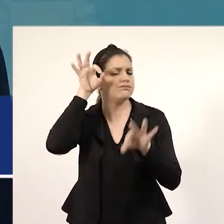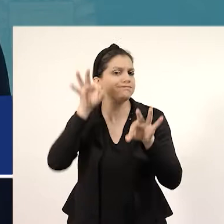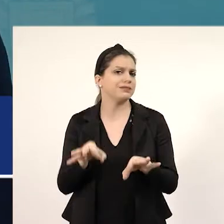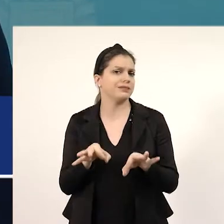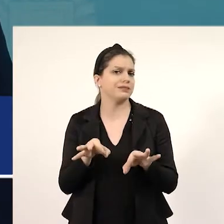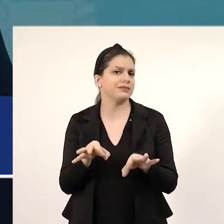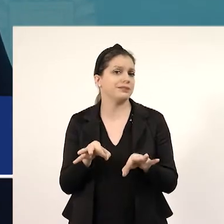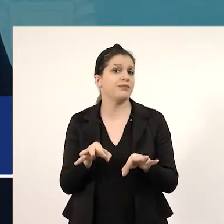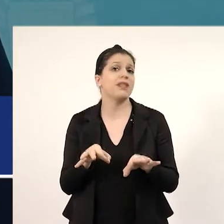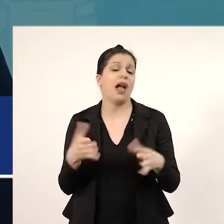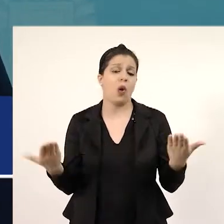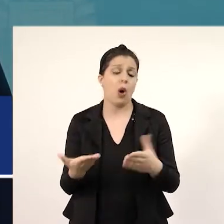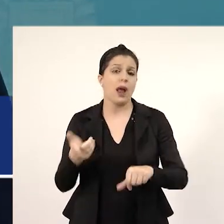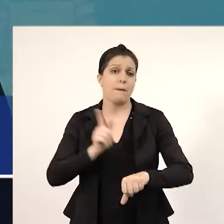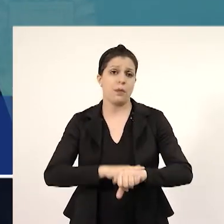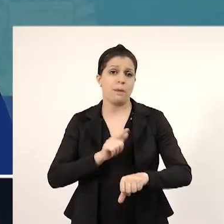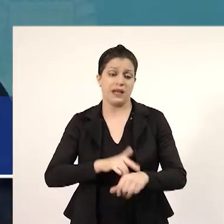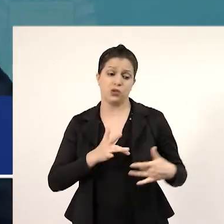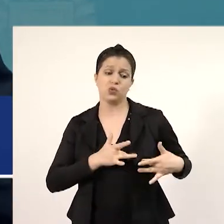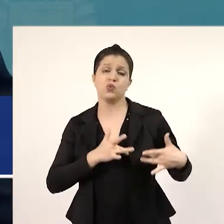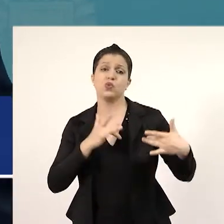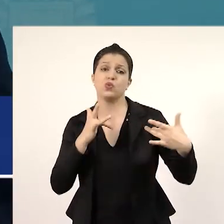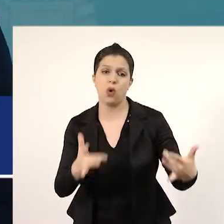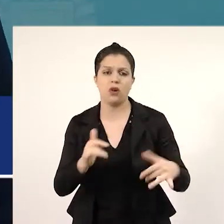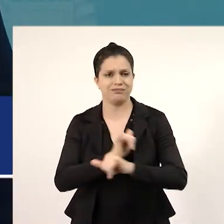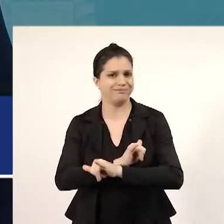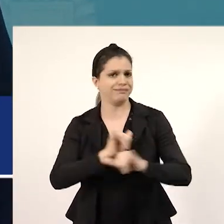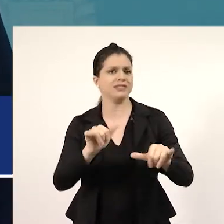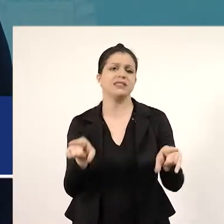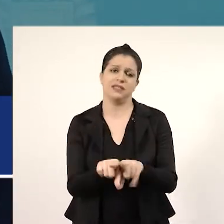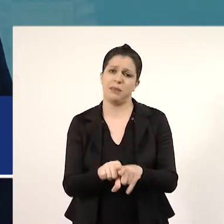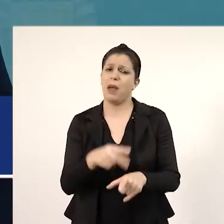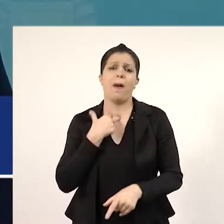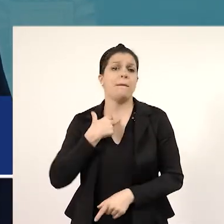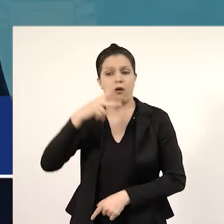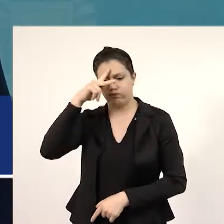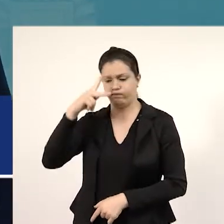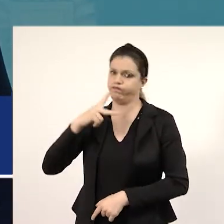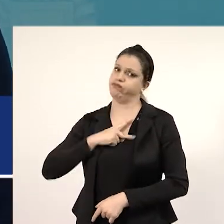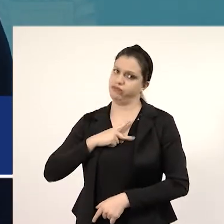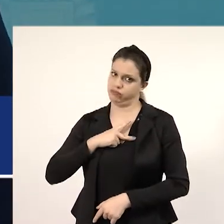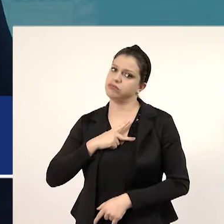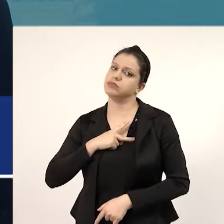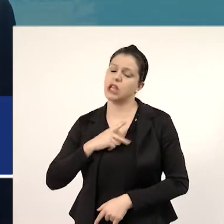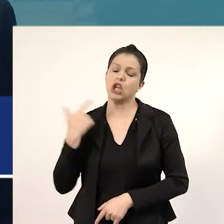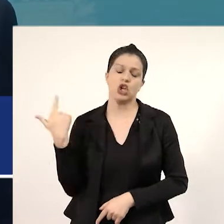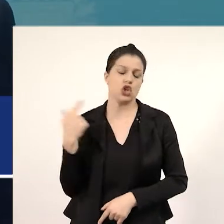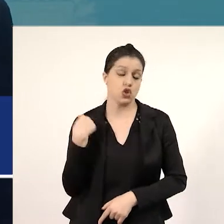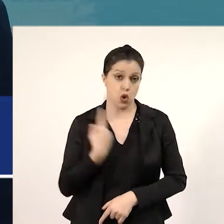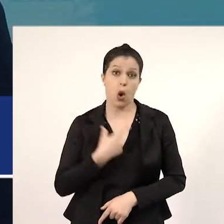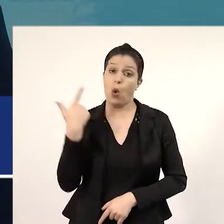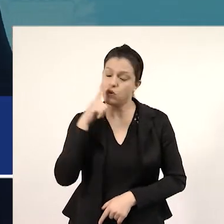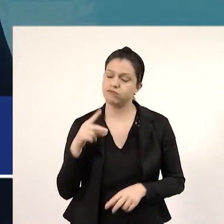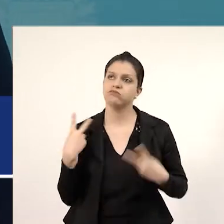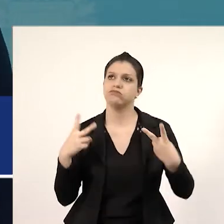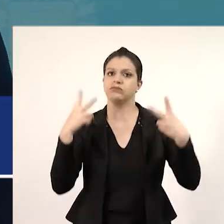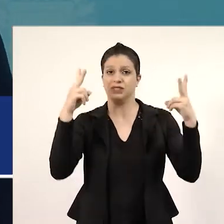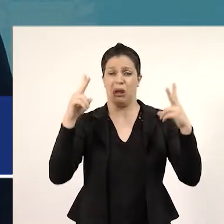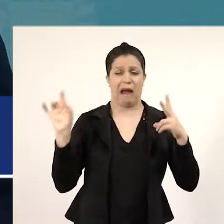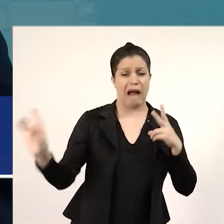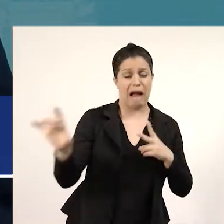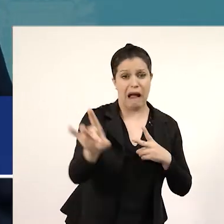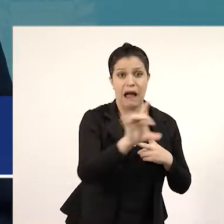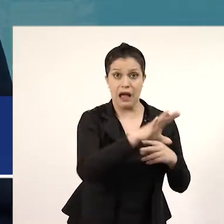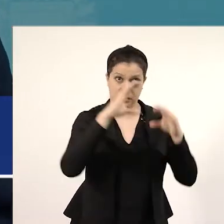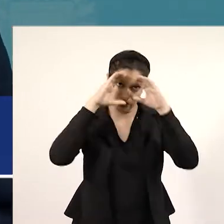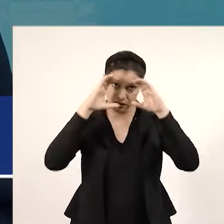é que sim, a gente se conscientize que é o momento em que a solidariedade vai falar muito mais alto que o egoísmo